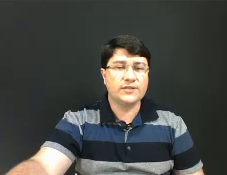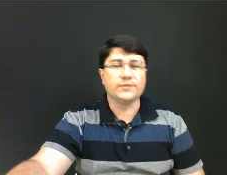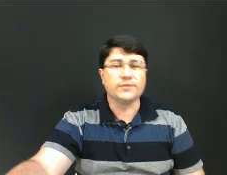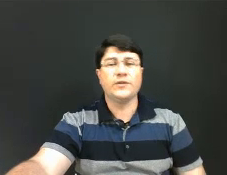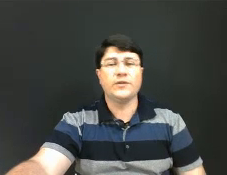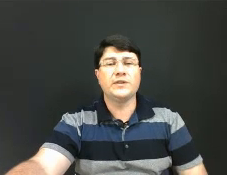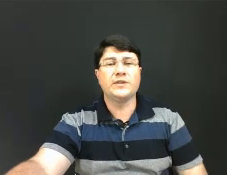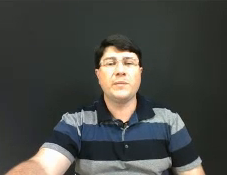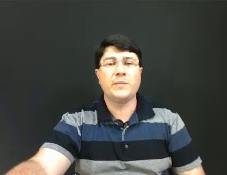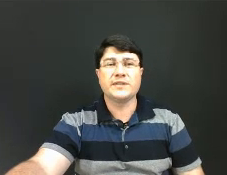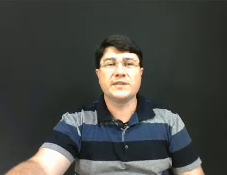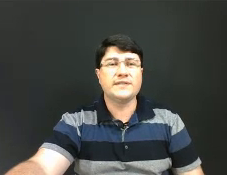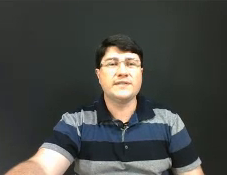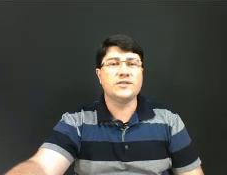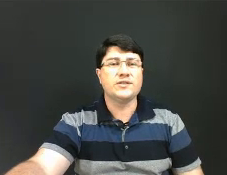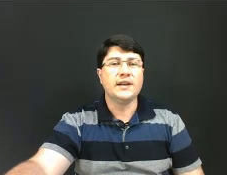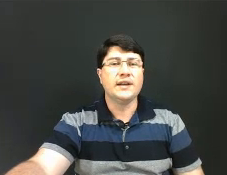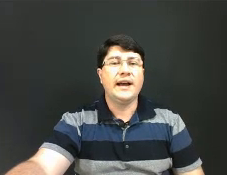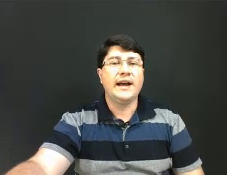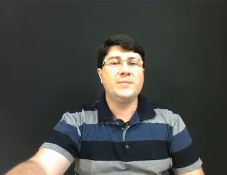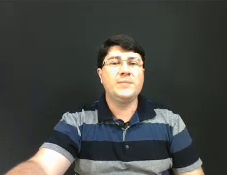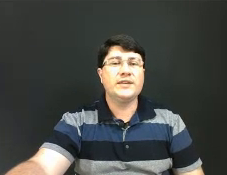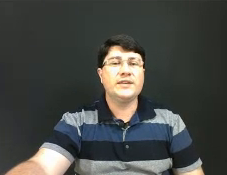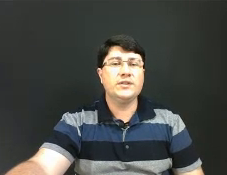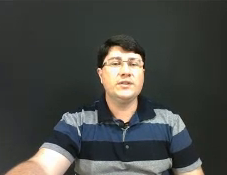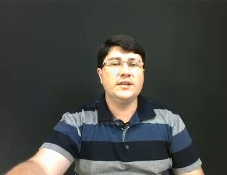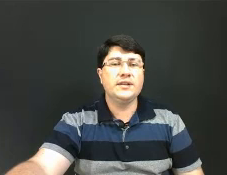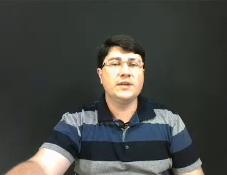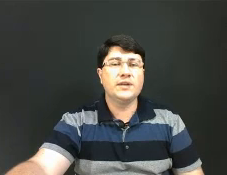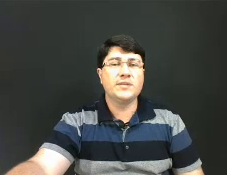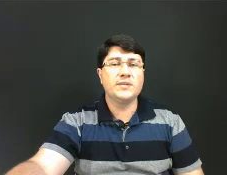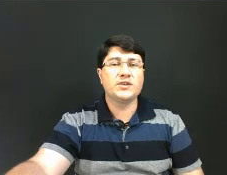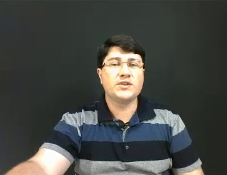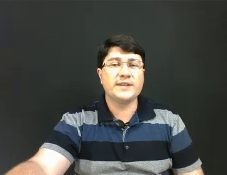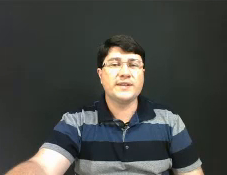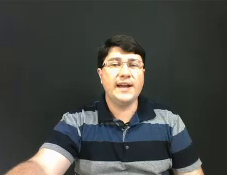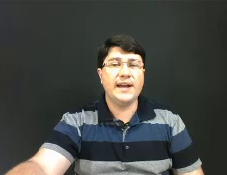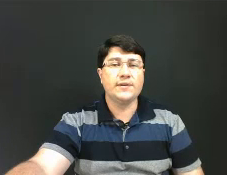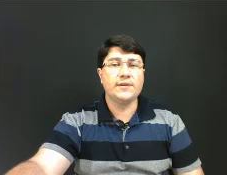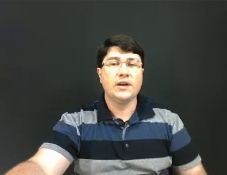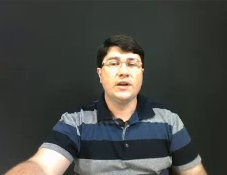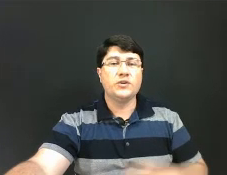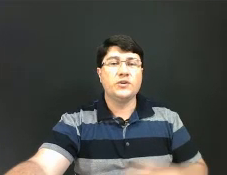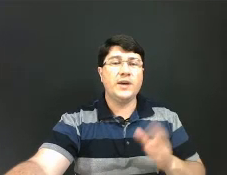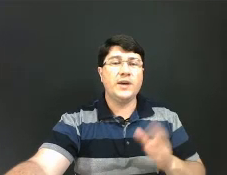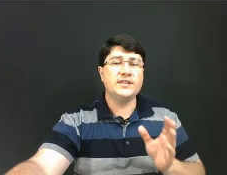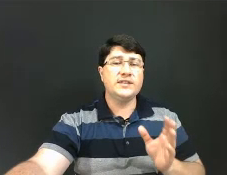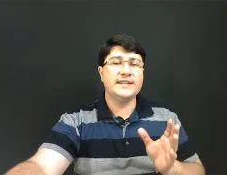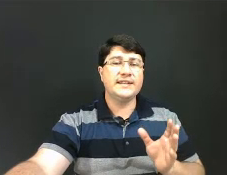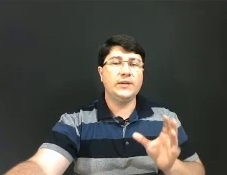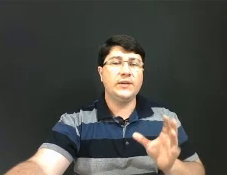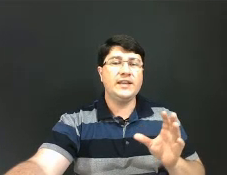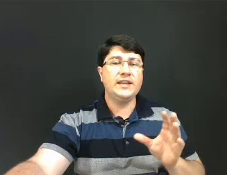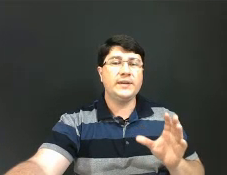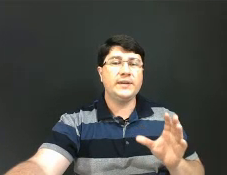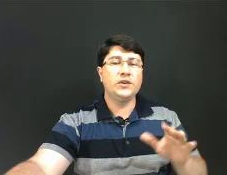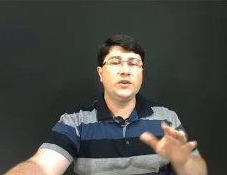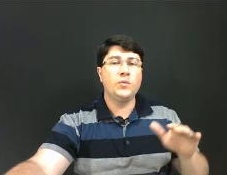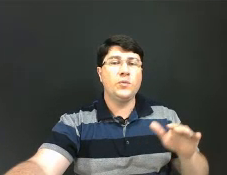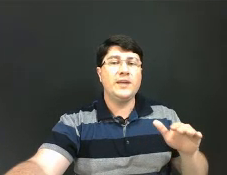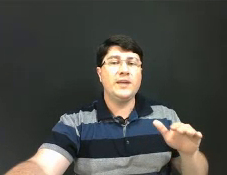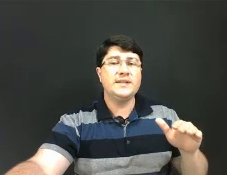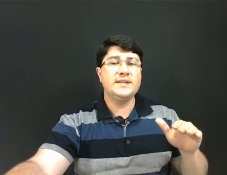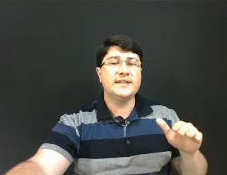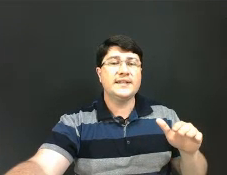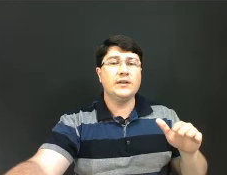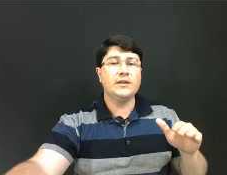há isso? Vamos dar uma pausa nesse vídeo. Há implicações que no campo semântico espacial, o espaço sinalizado é interpretado